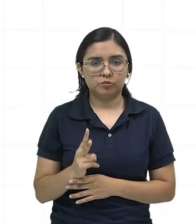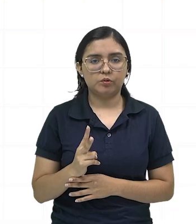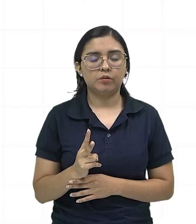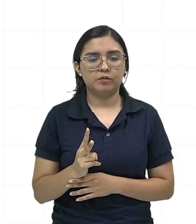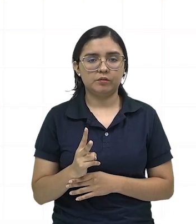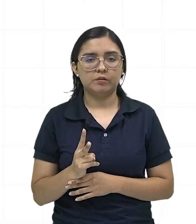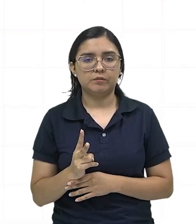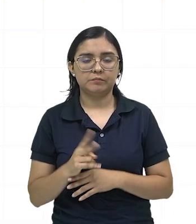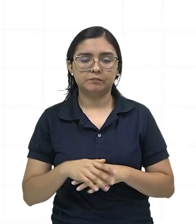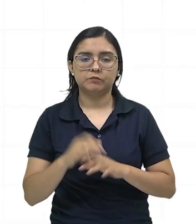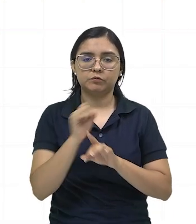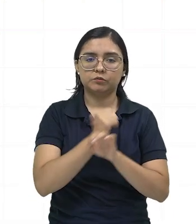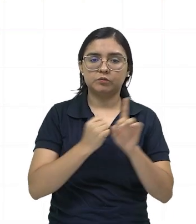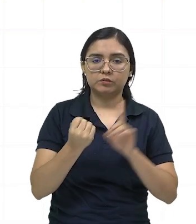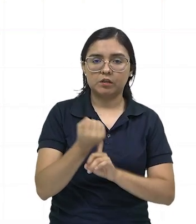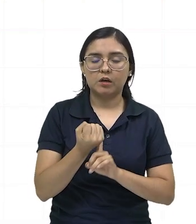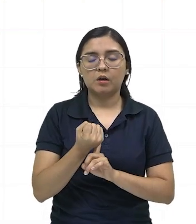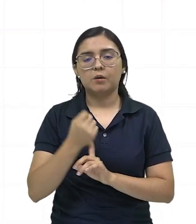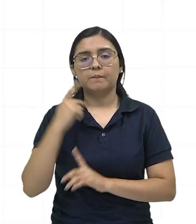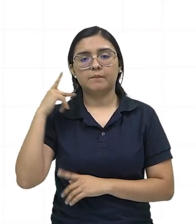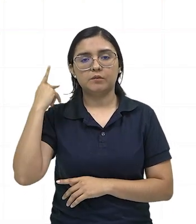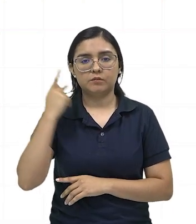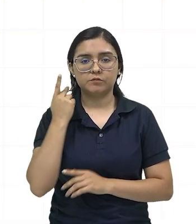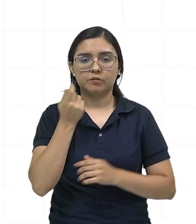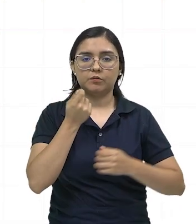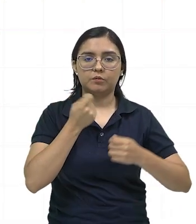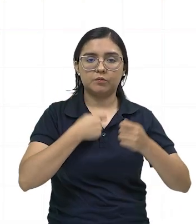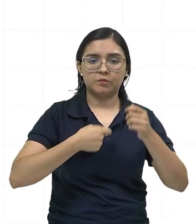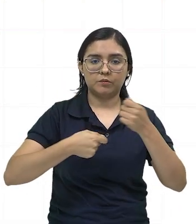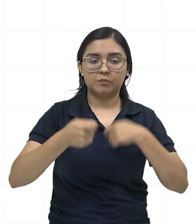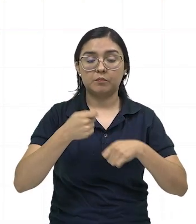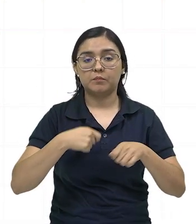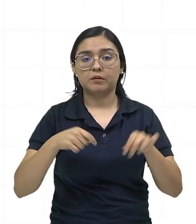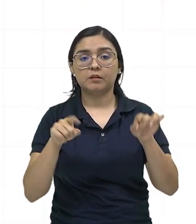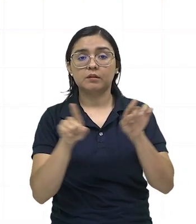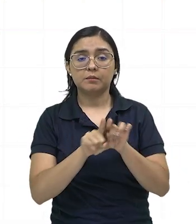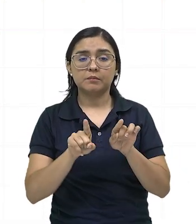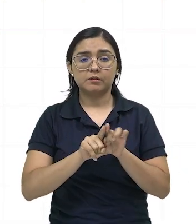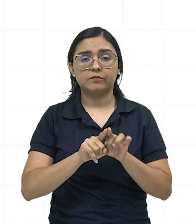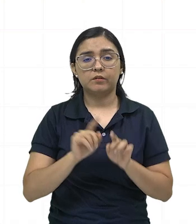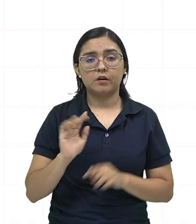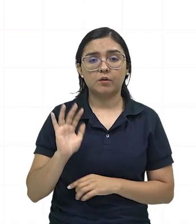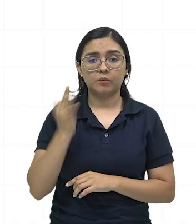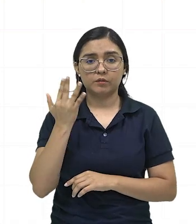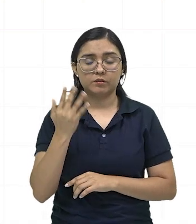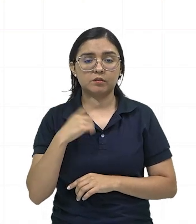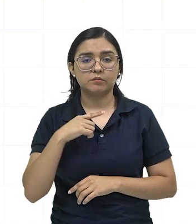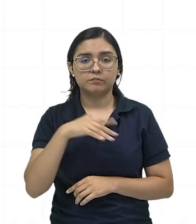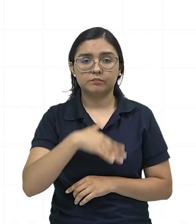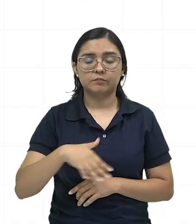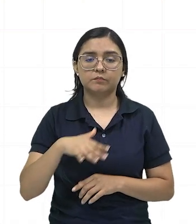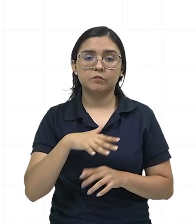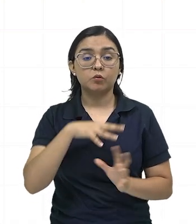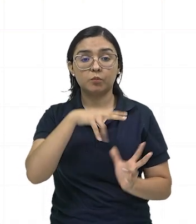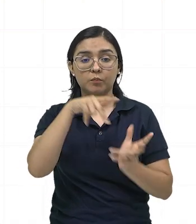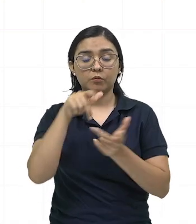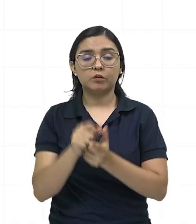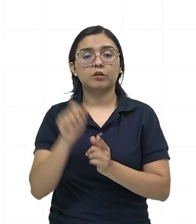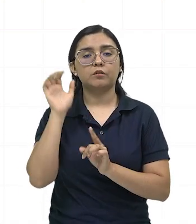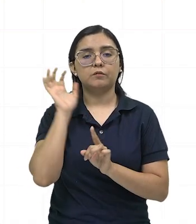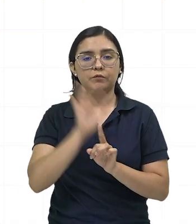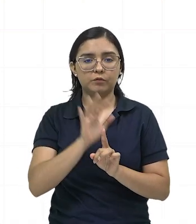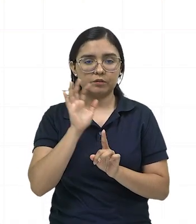conjuntura social, política, econômica, até mesmo do que estava acontecendo no mundo que influenciou